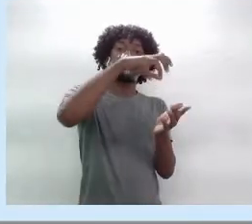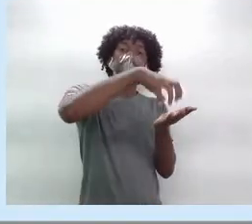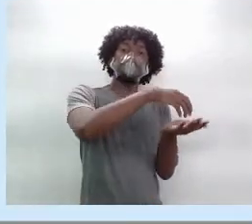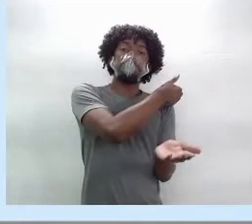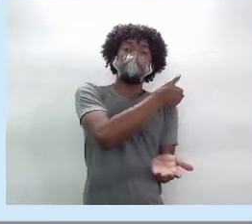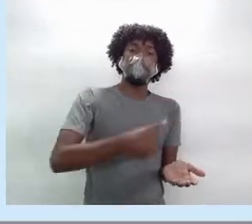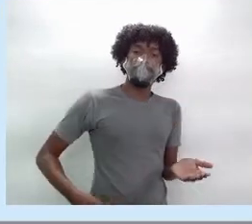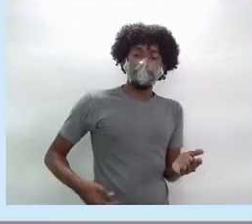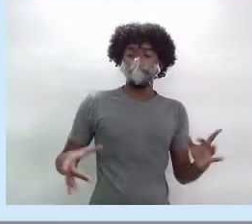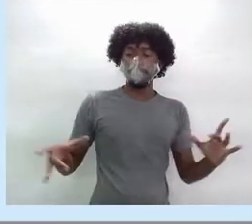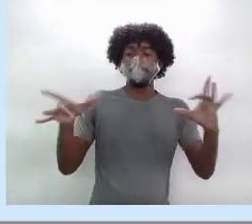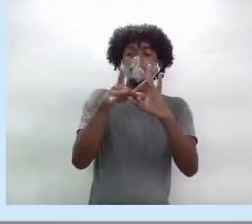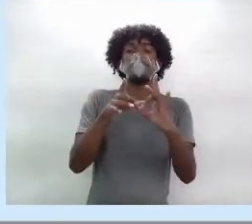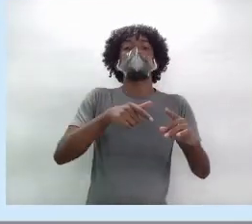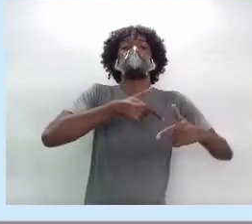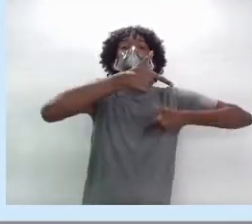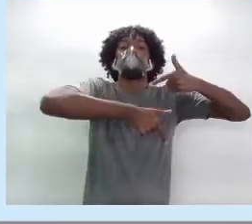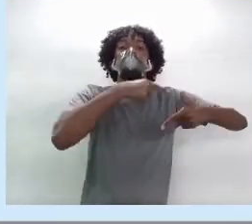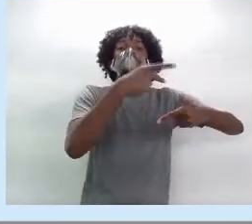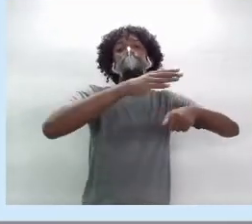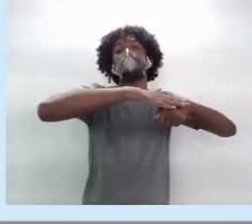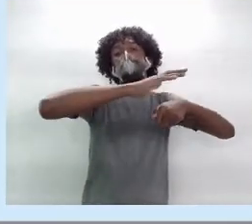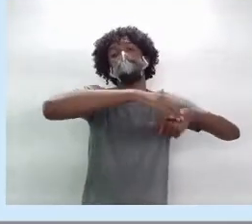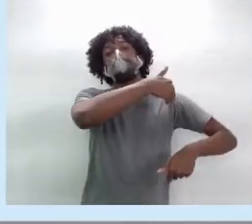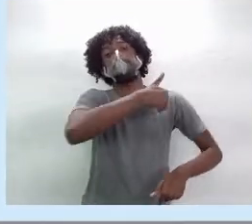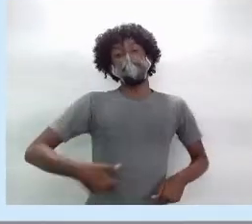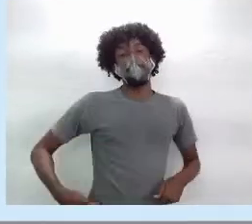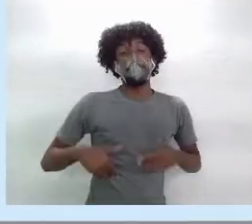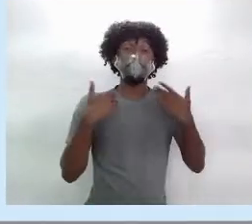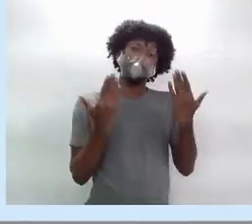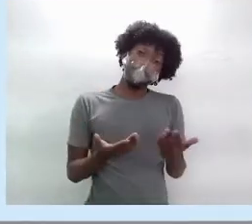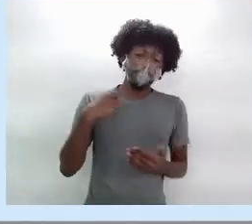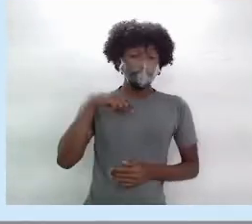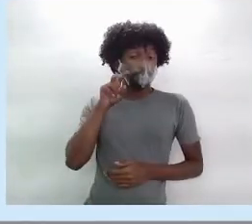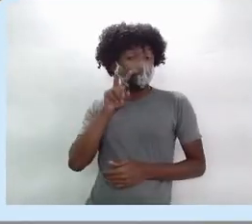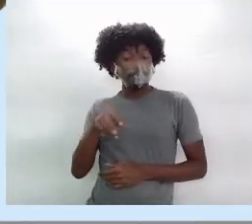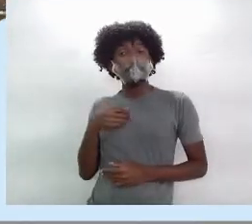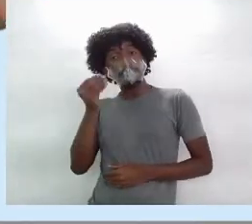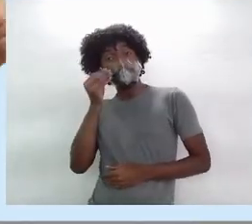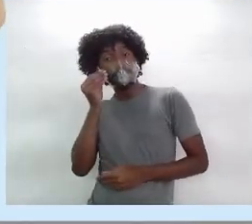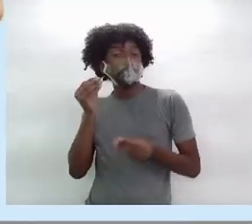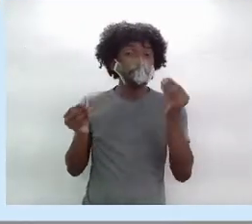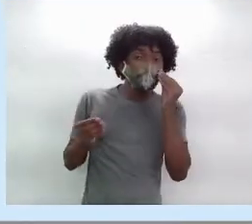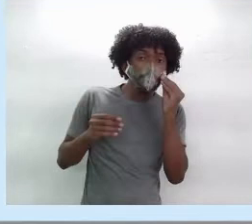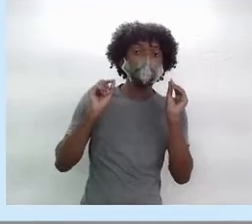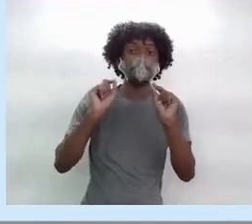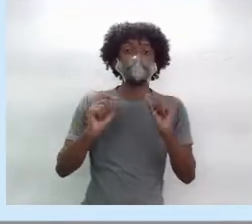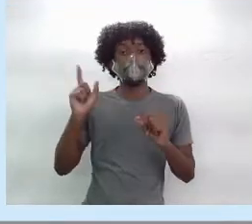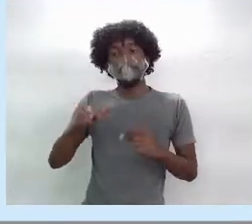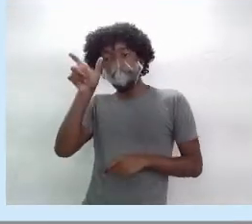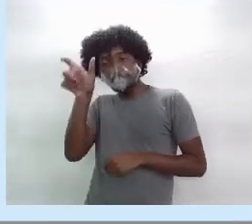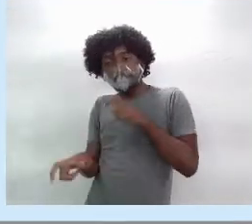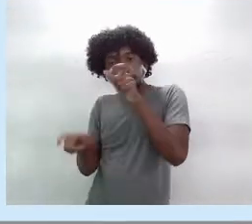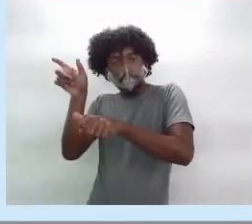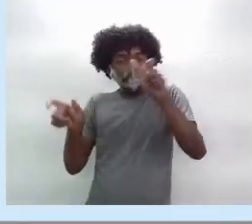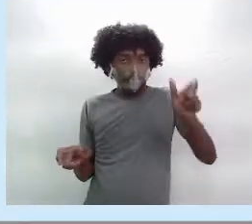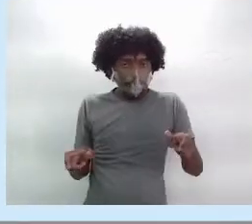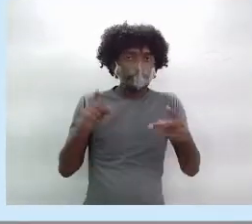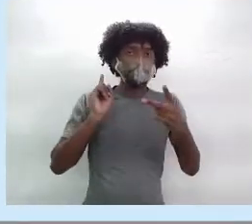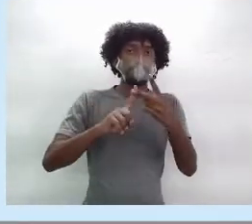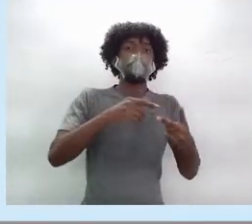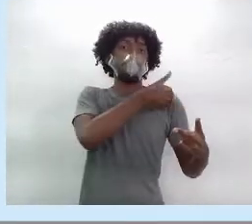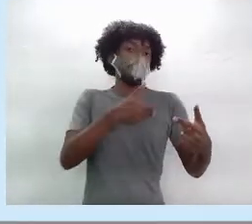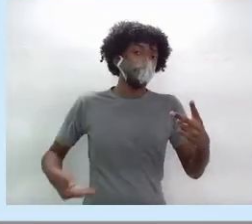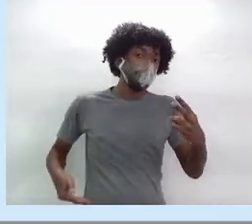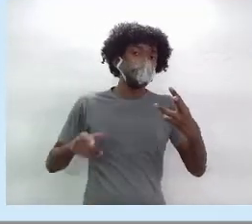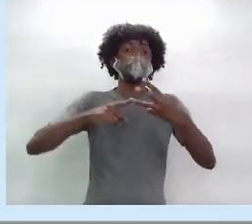governo, as ações do governo. Então, observem essa questão do indivíduo, o governo, a política